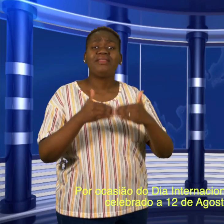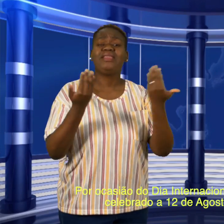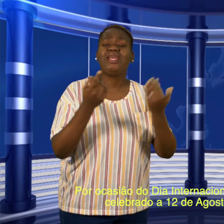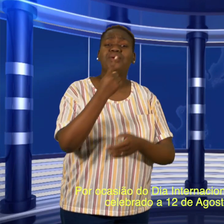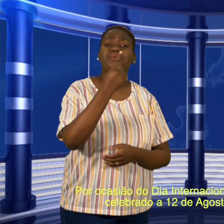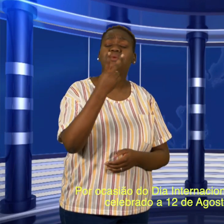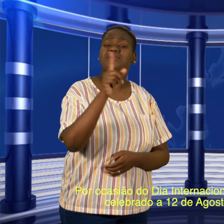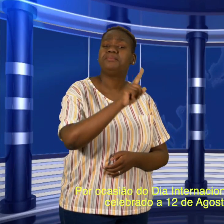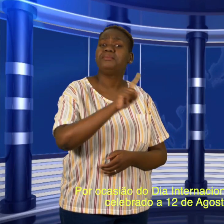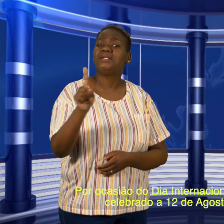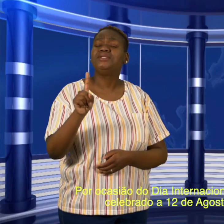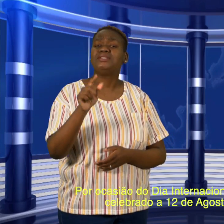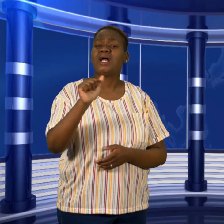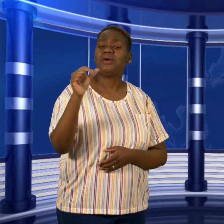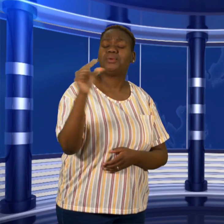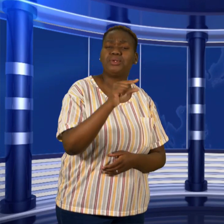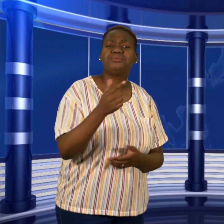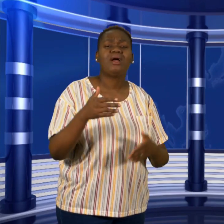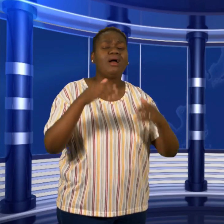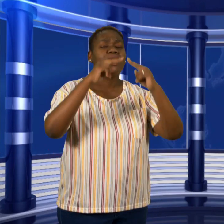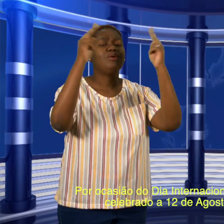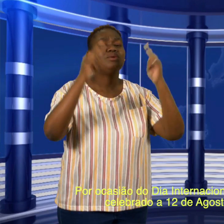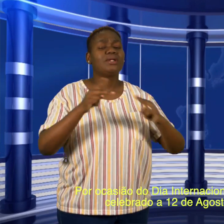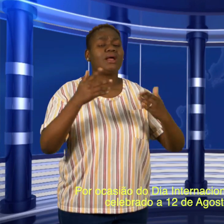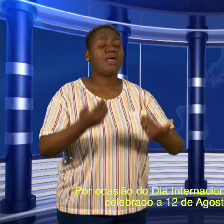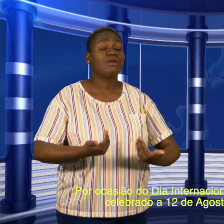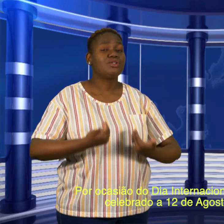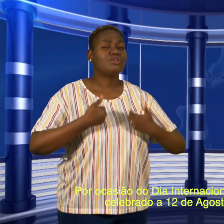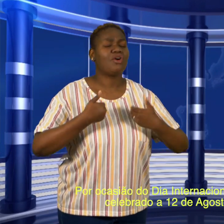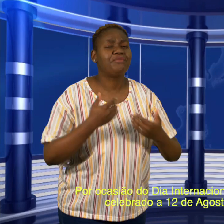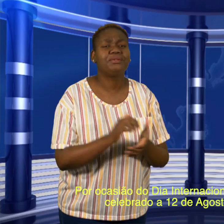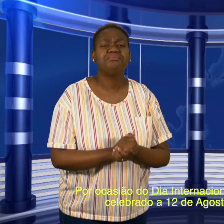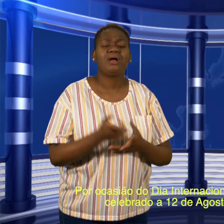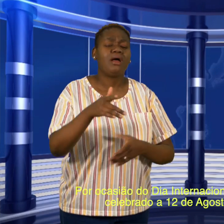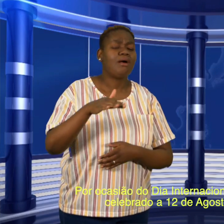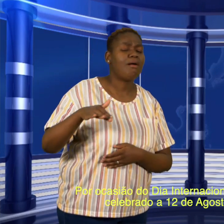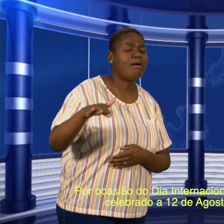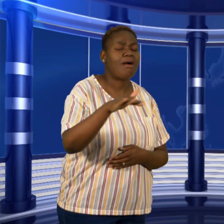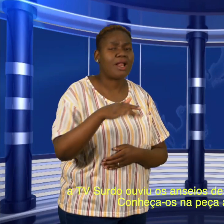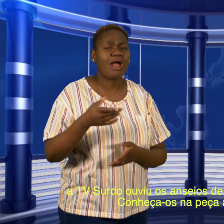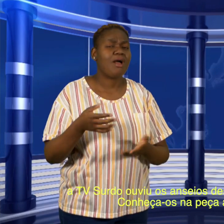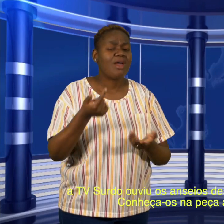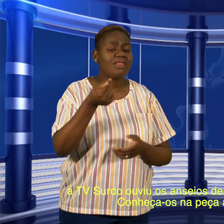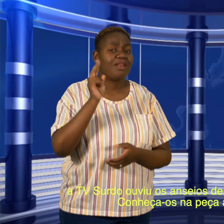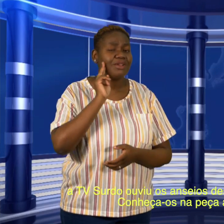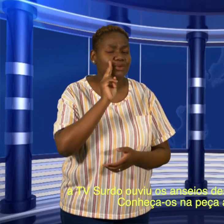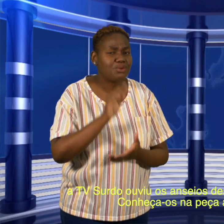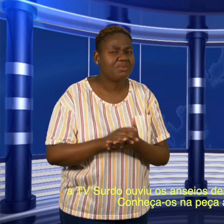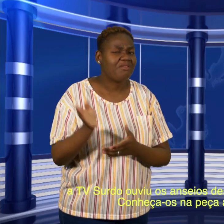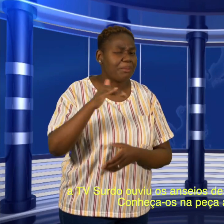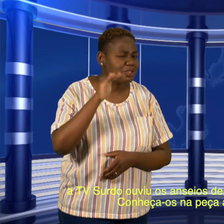Por ocasião do Dia Internacional da Juventude, celebrado a 12 de agosto corrente, a TV Surdo